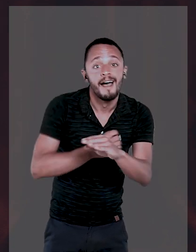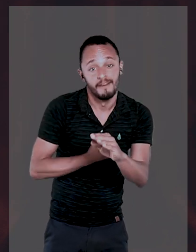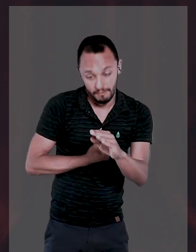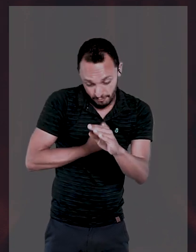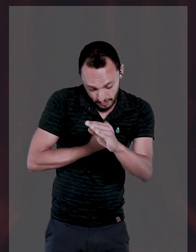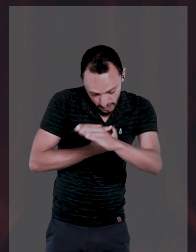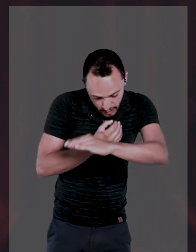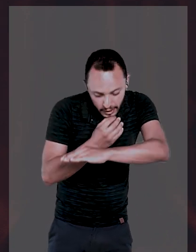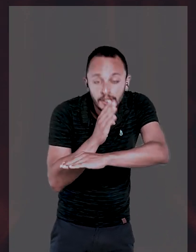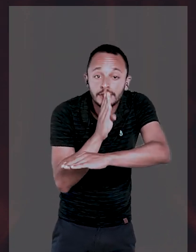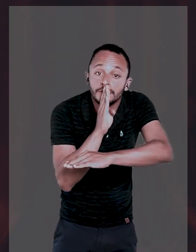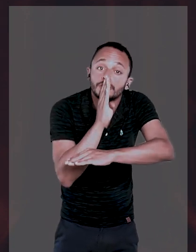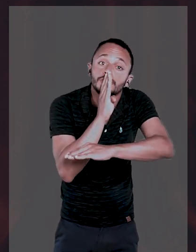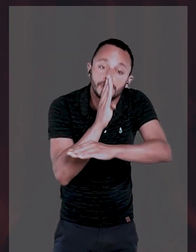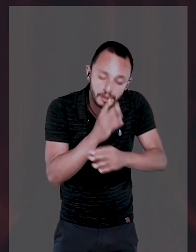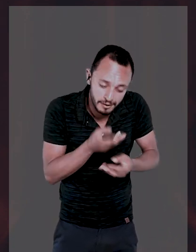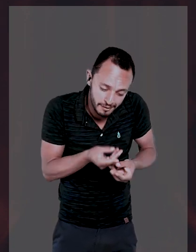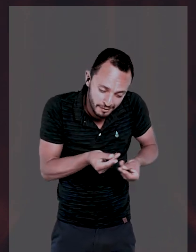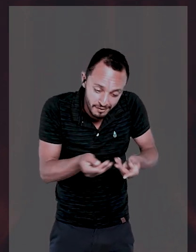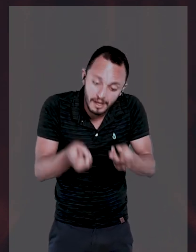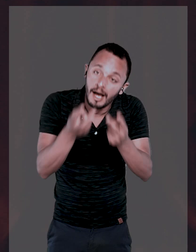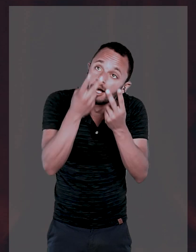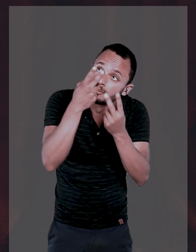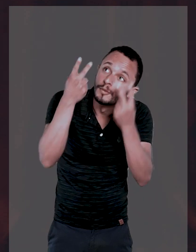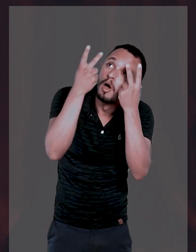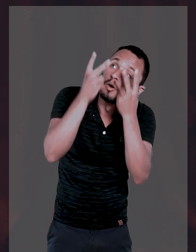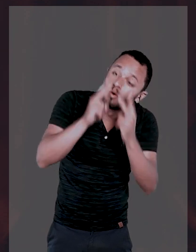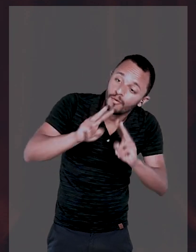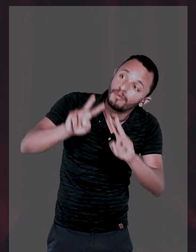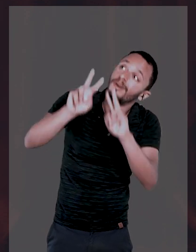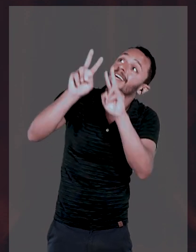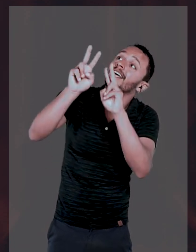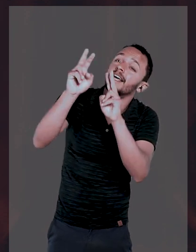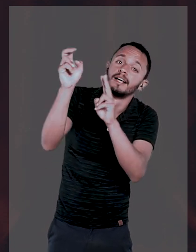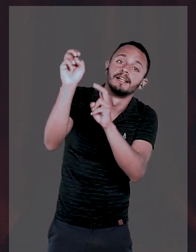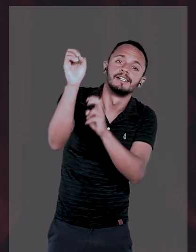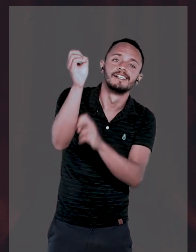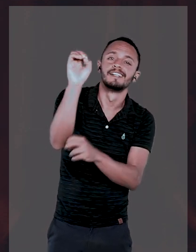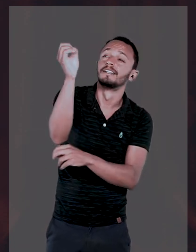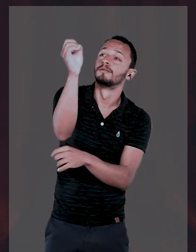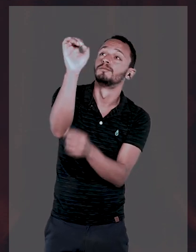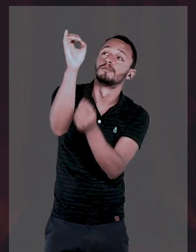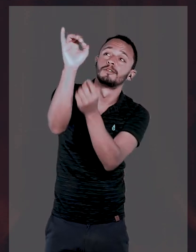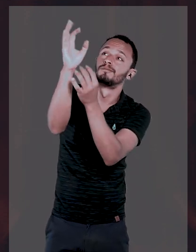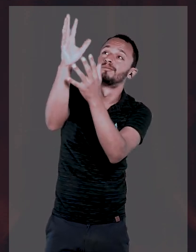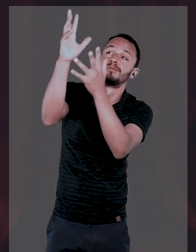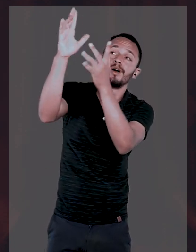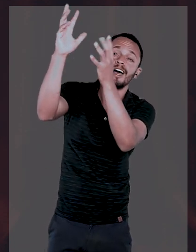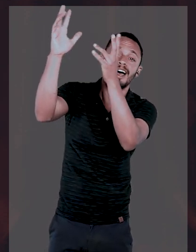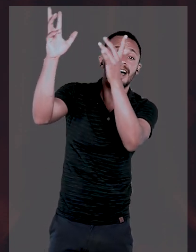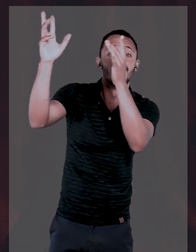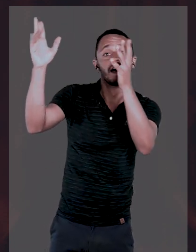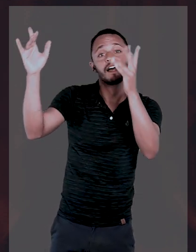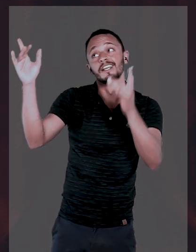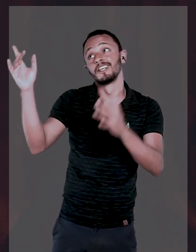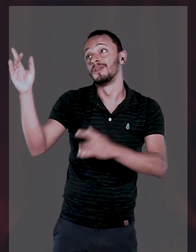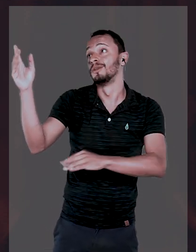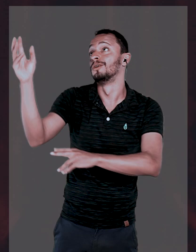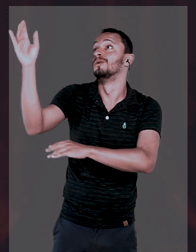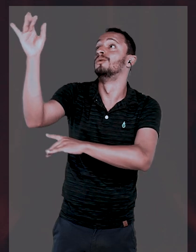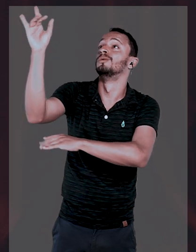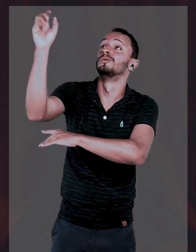Quando é de noite a vida silencia, abro no peito 3 olhos pro céu, laço da luz de